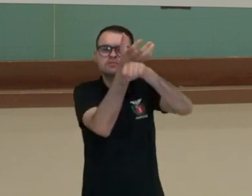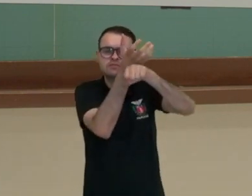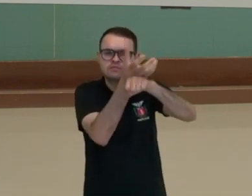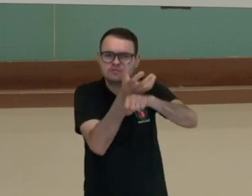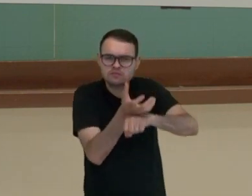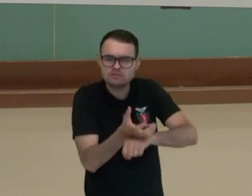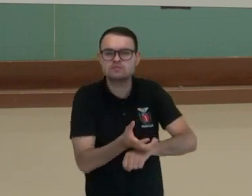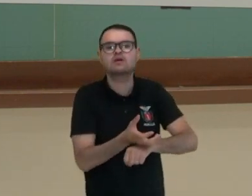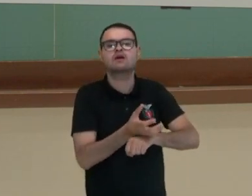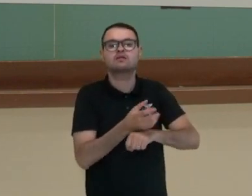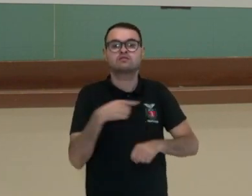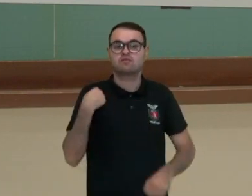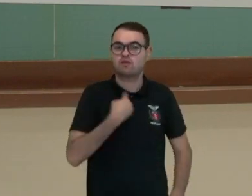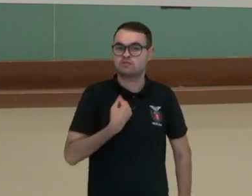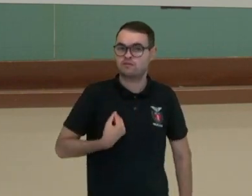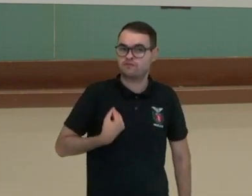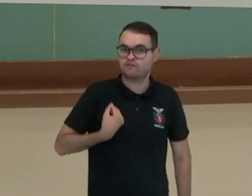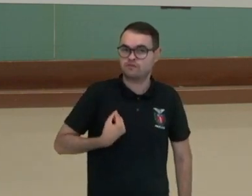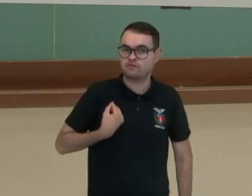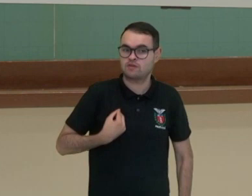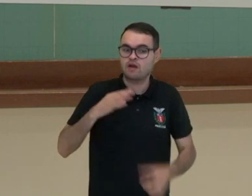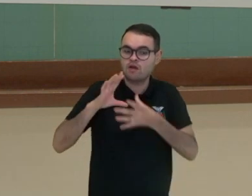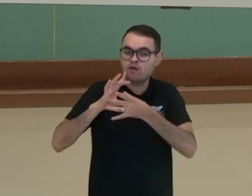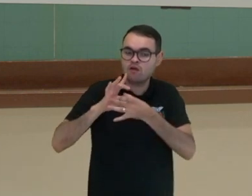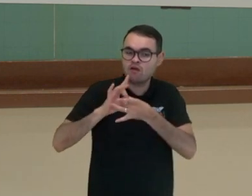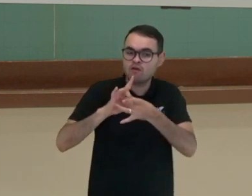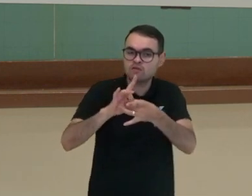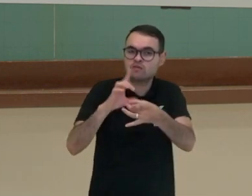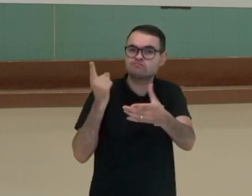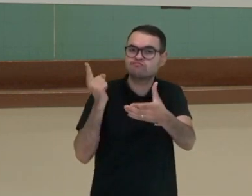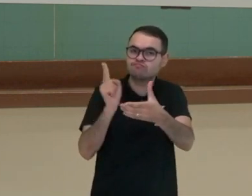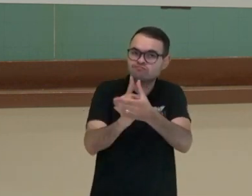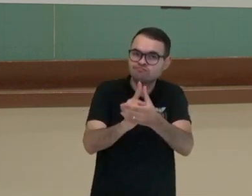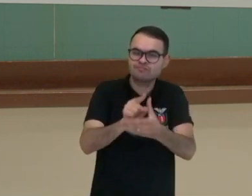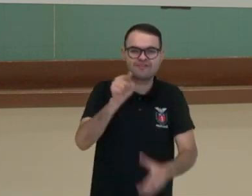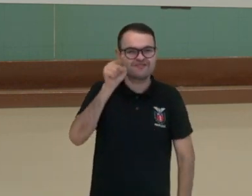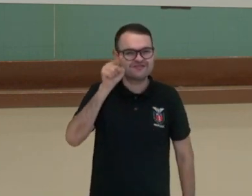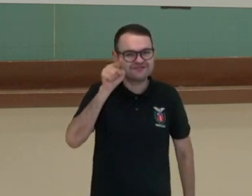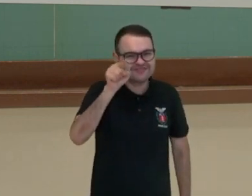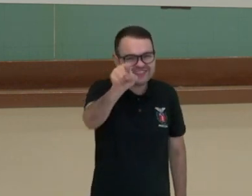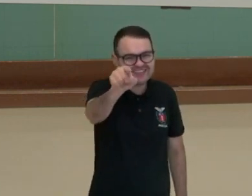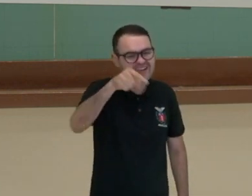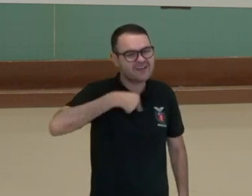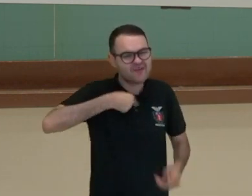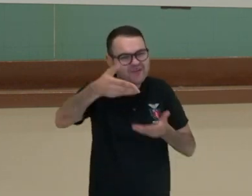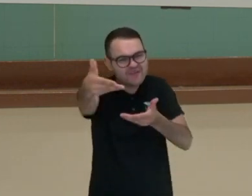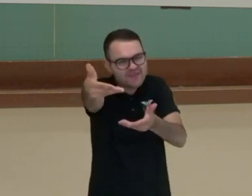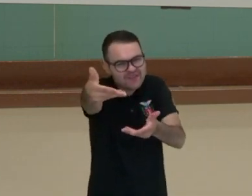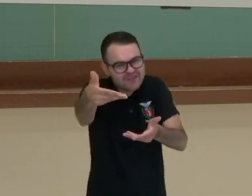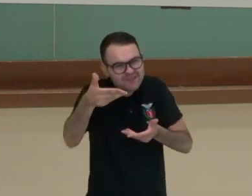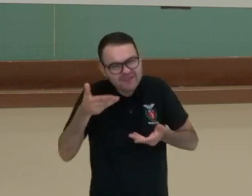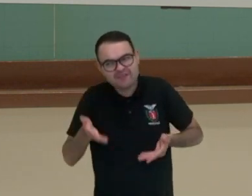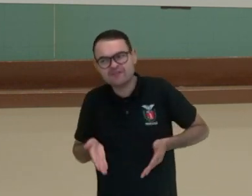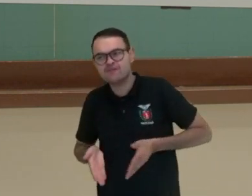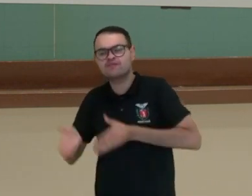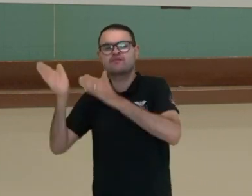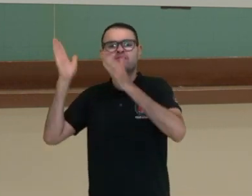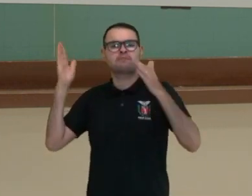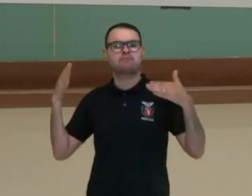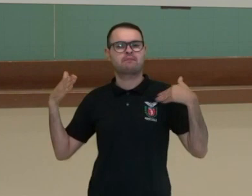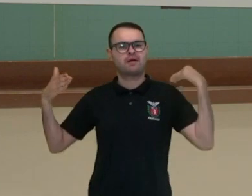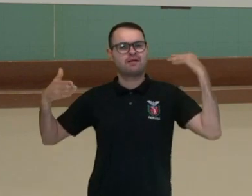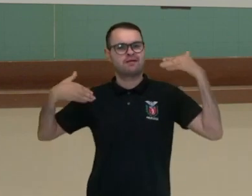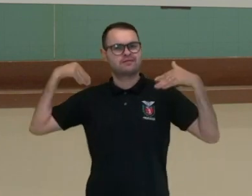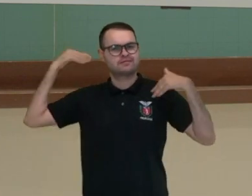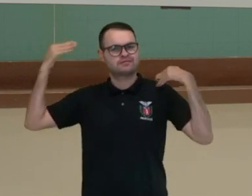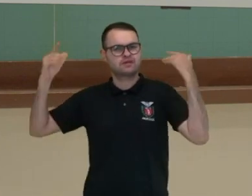desse contexto do qual nós vivemos. E eu convido você a fazer esse passeio para falar um pouquinho, né, sobre